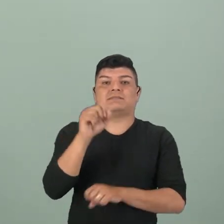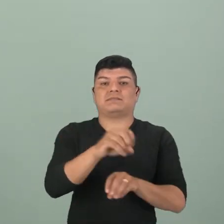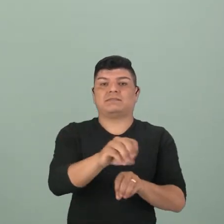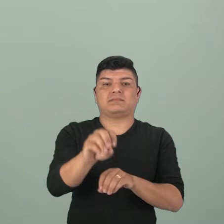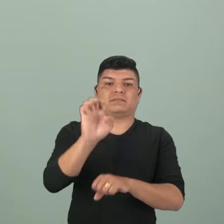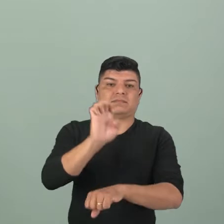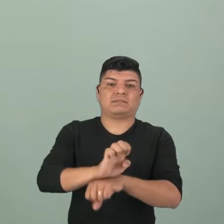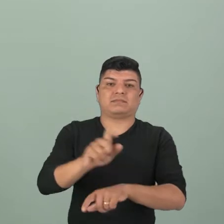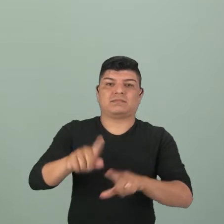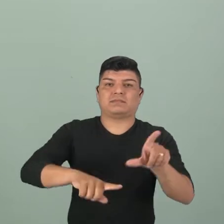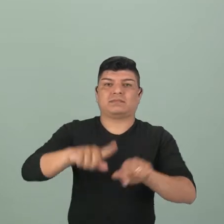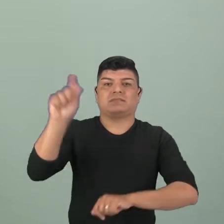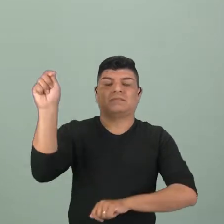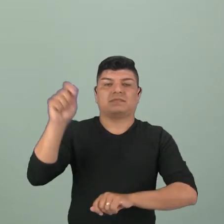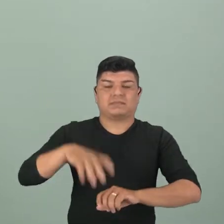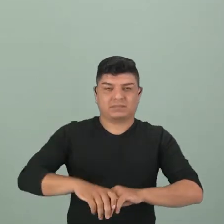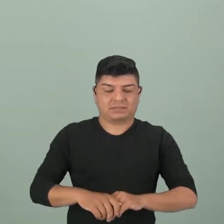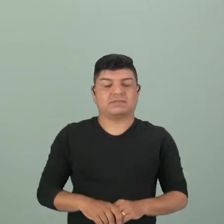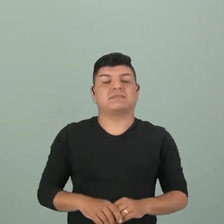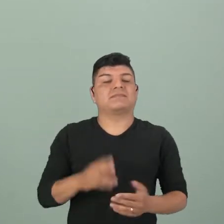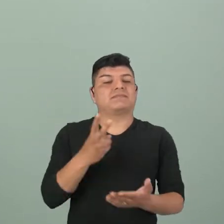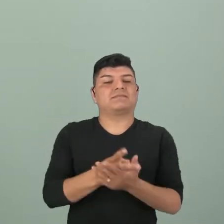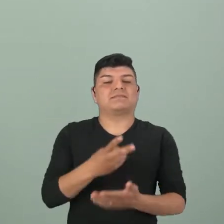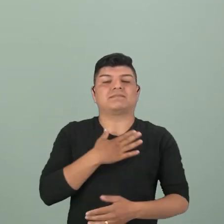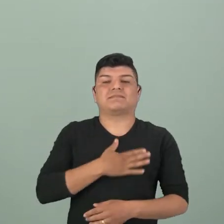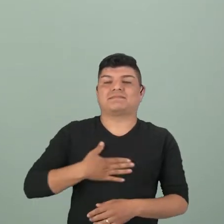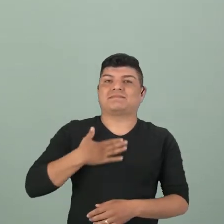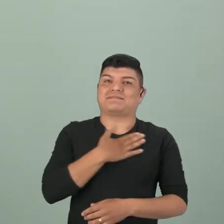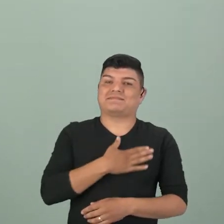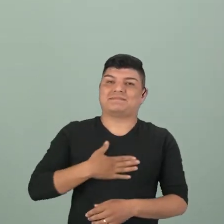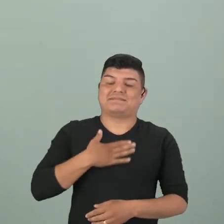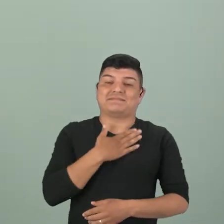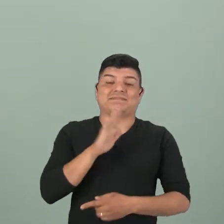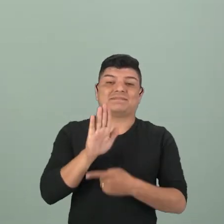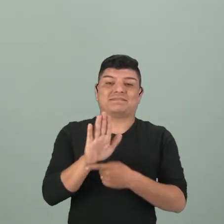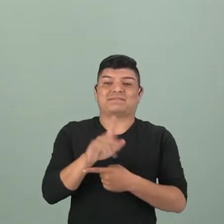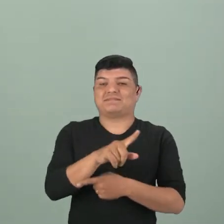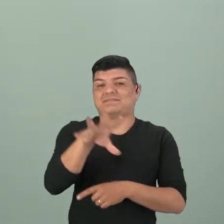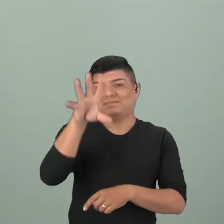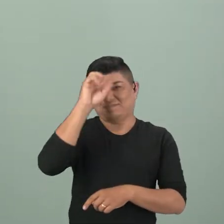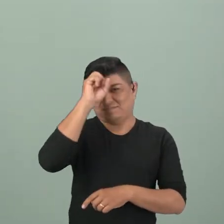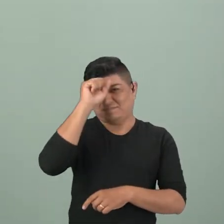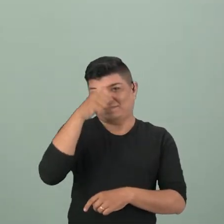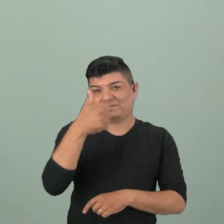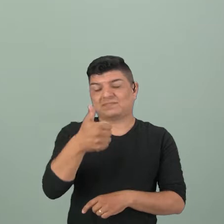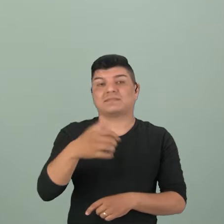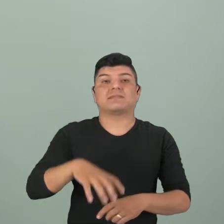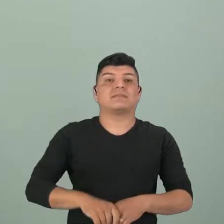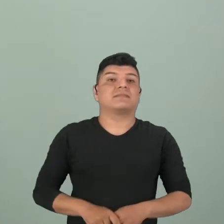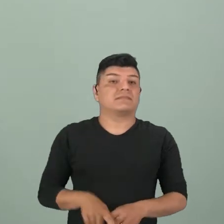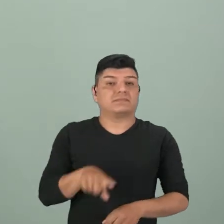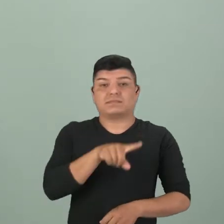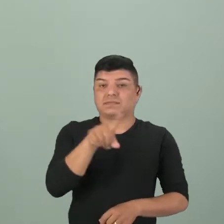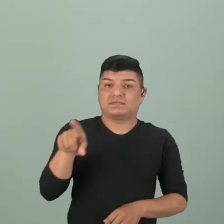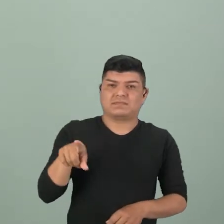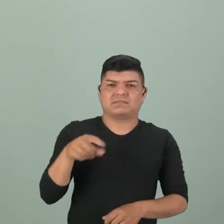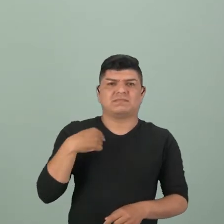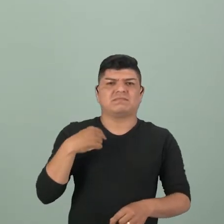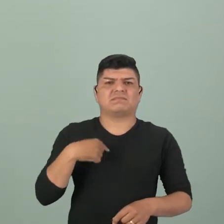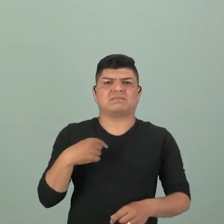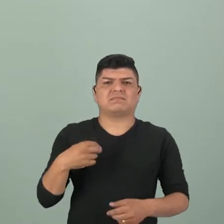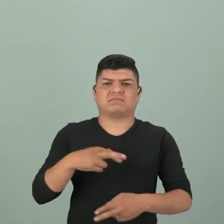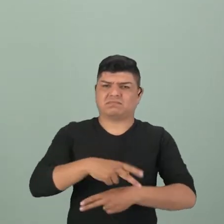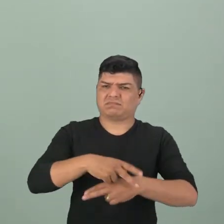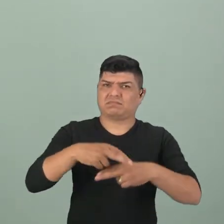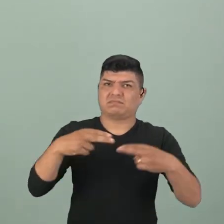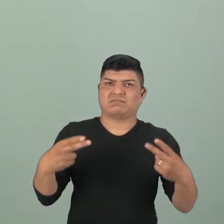rede estadual do estado do Acre. E é sempre um prazer contribuir com a sua aprendizagem. Quando você fala em diversidade